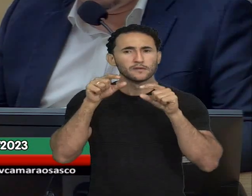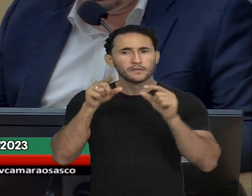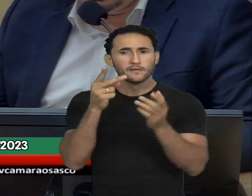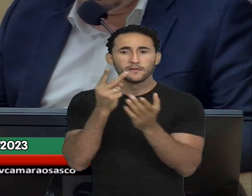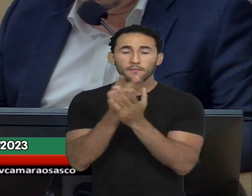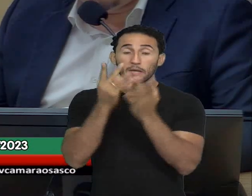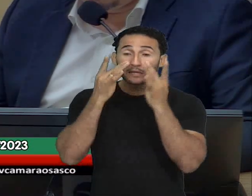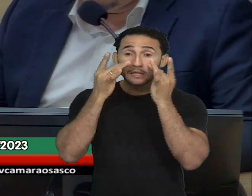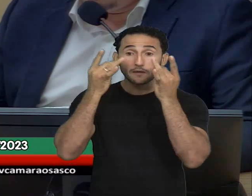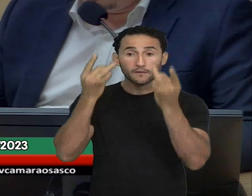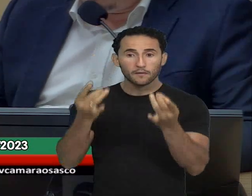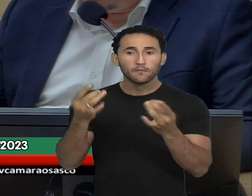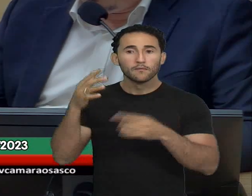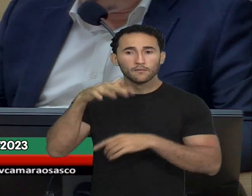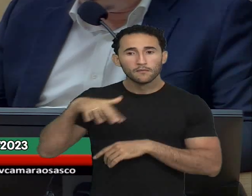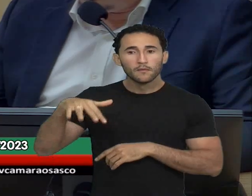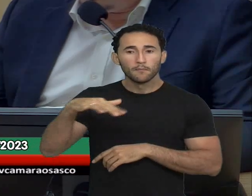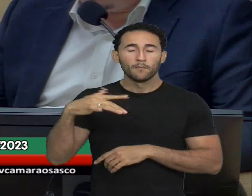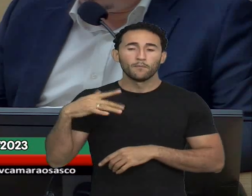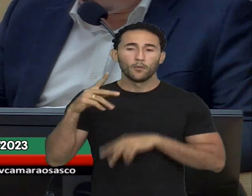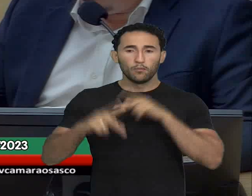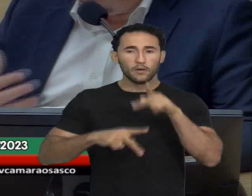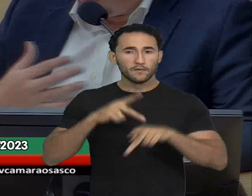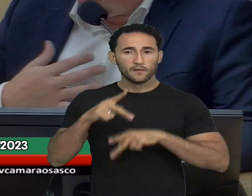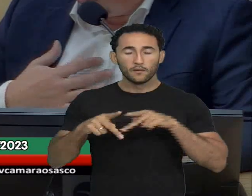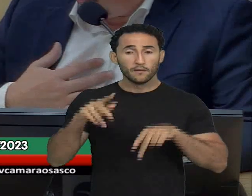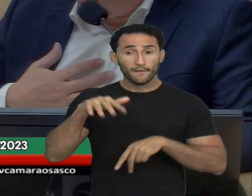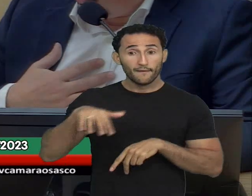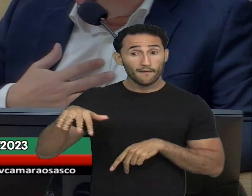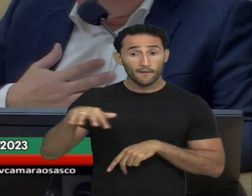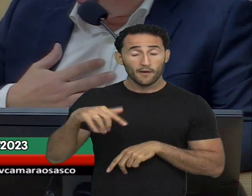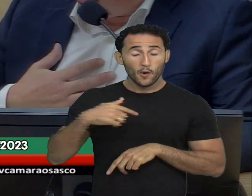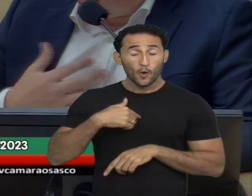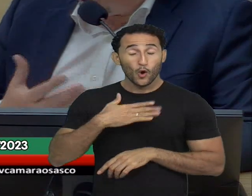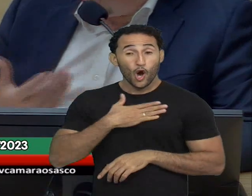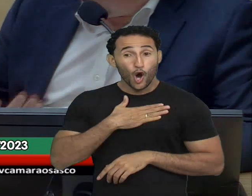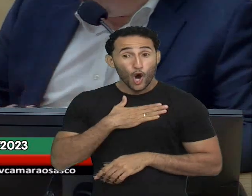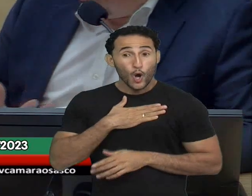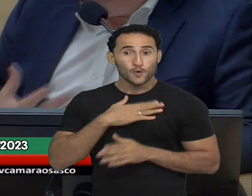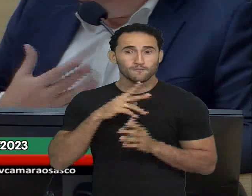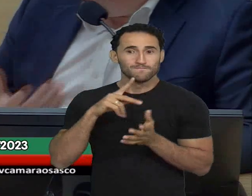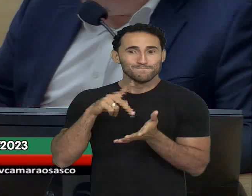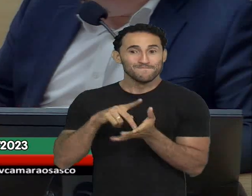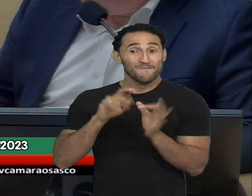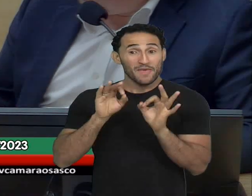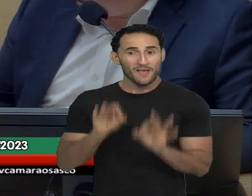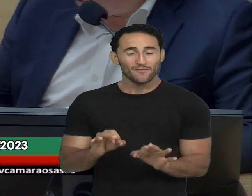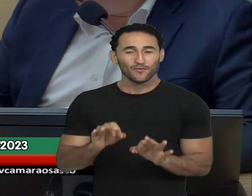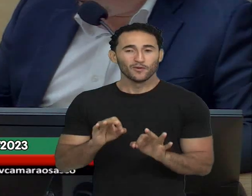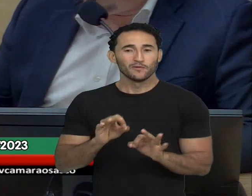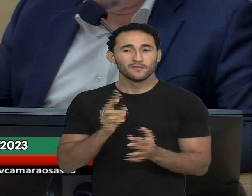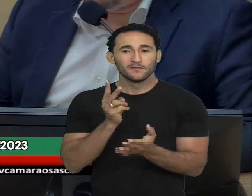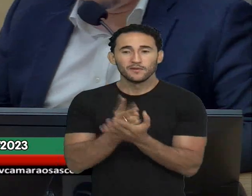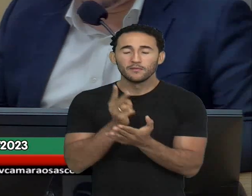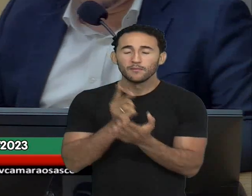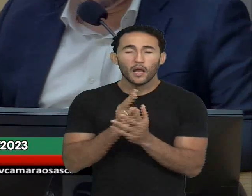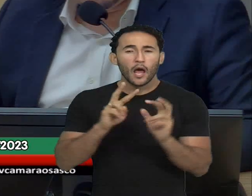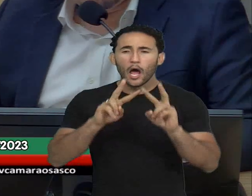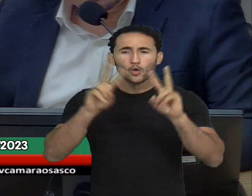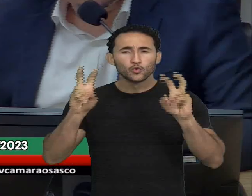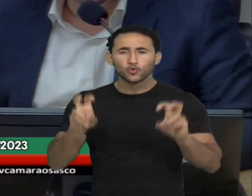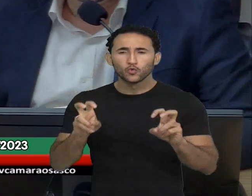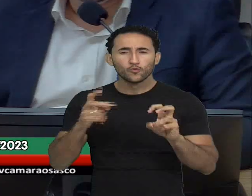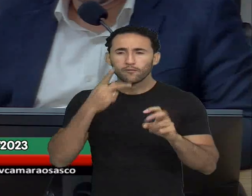aos munícipes. Essa área que eu gosto muito de coração, que eu trato com o meu coração, é um assunto que eu gosto de